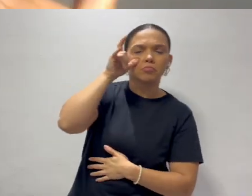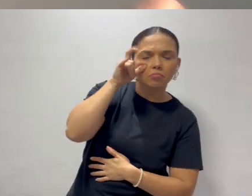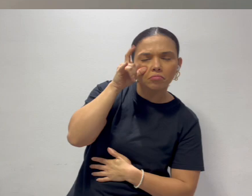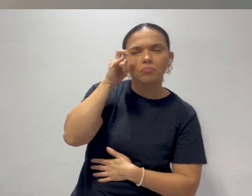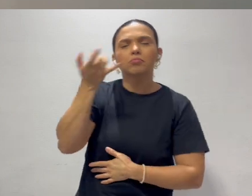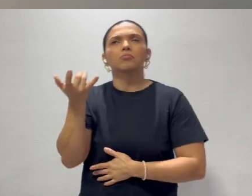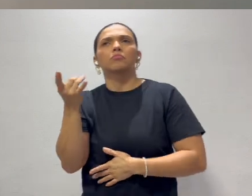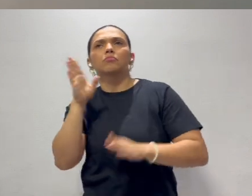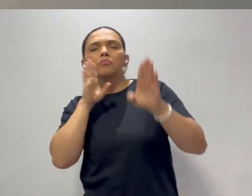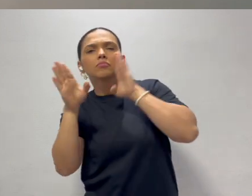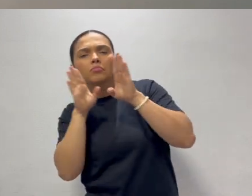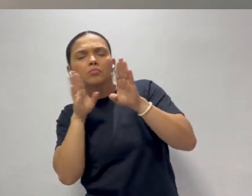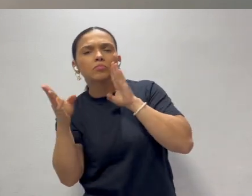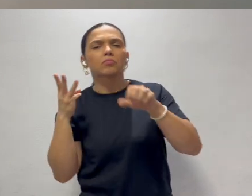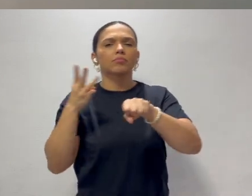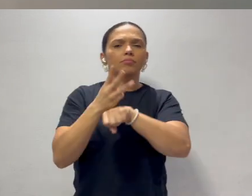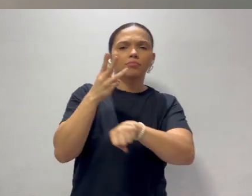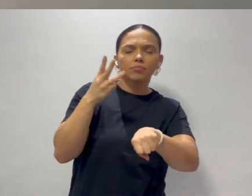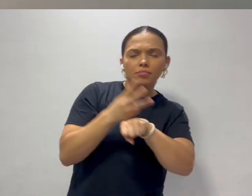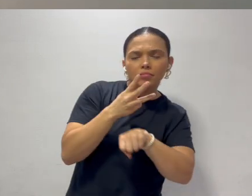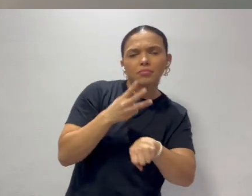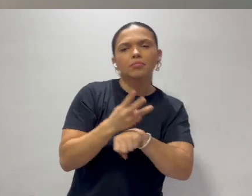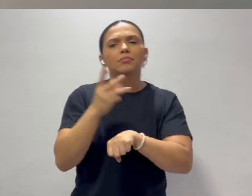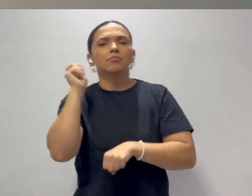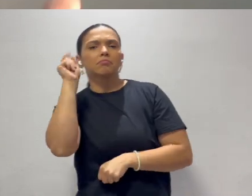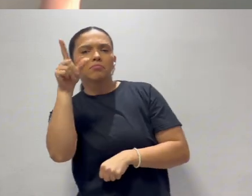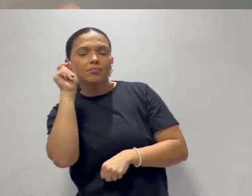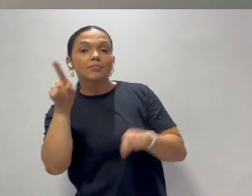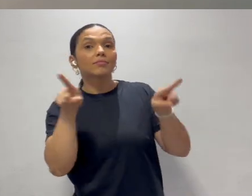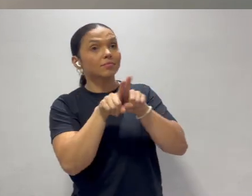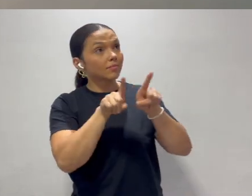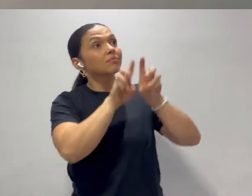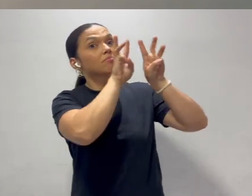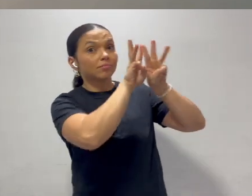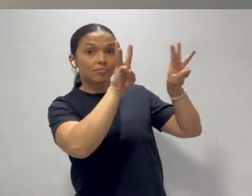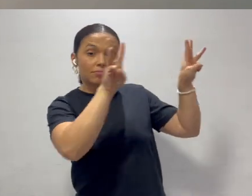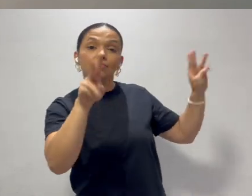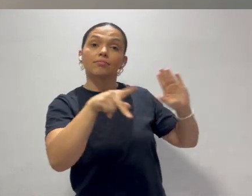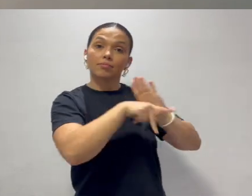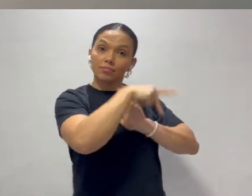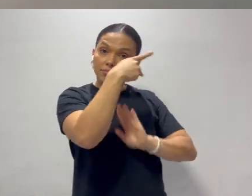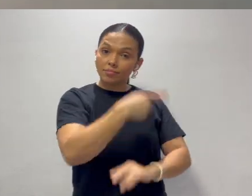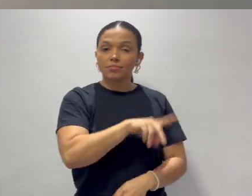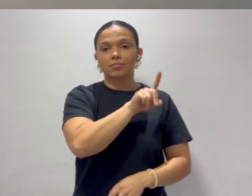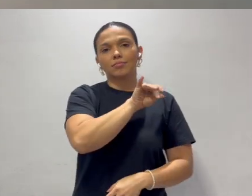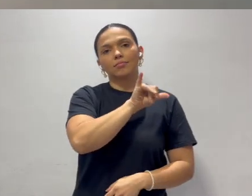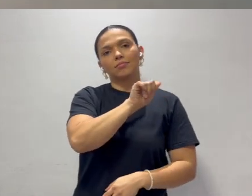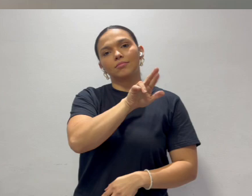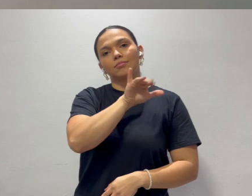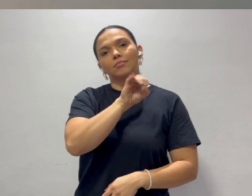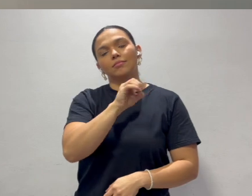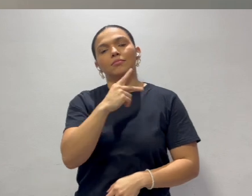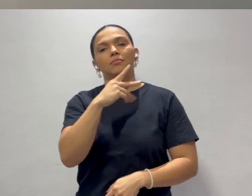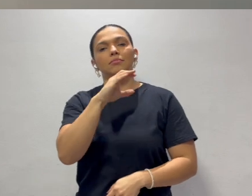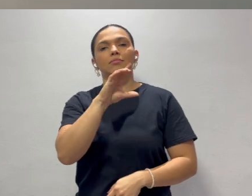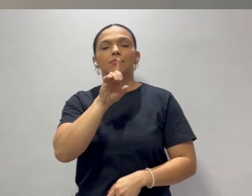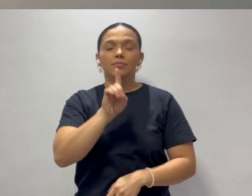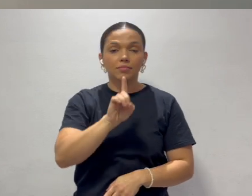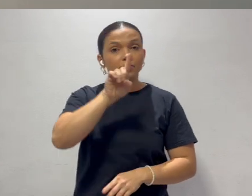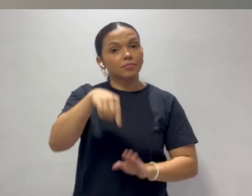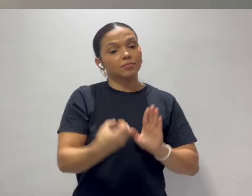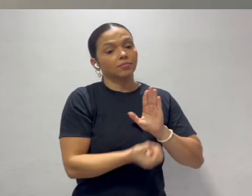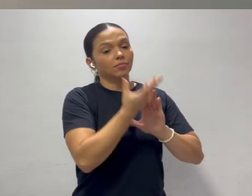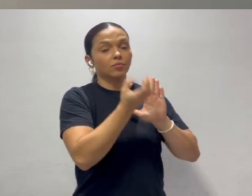no nosso portal de notícias, no WhatsApp, no Telegram, enfim, em todas as mídias sociais, a produção de